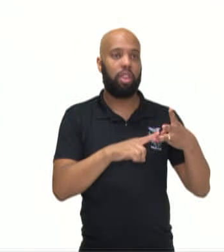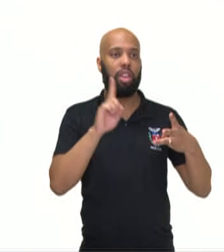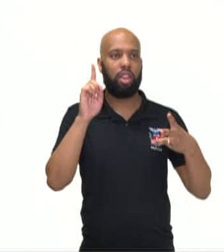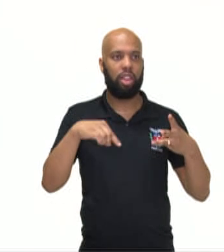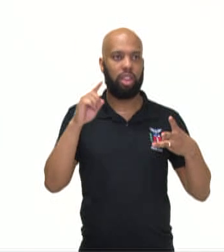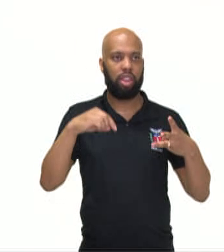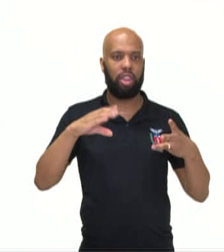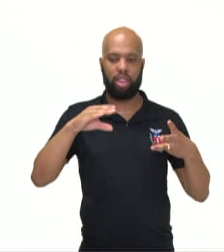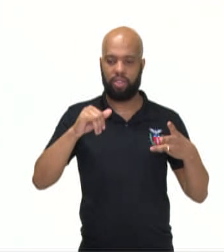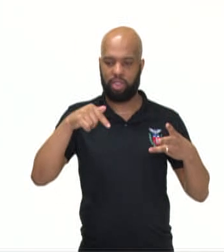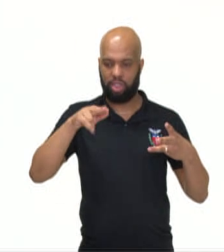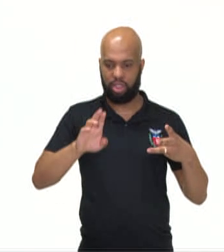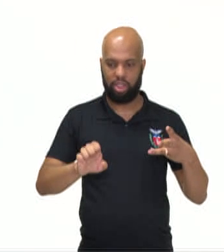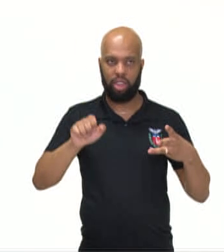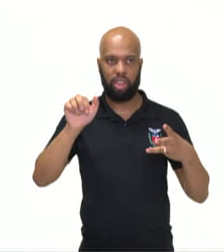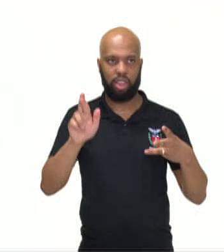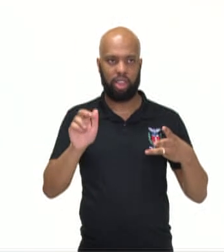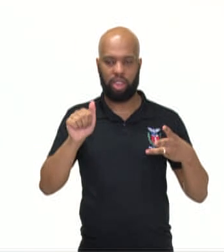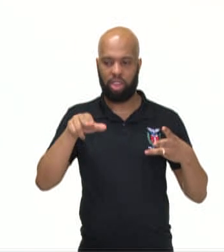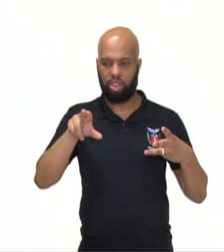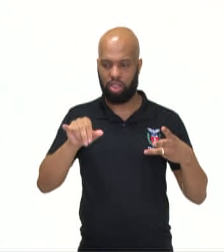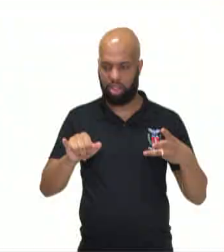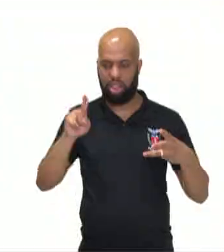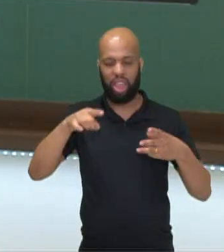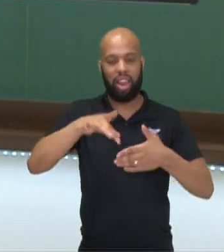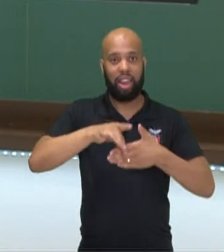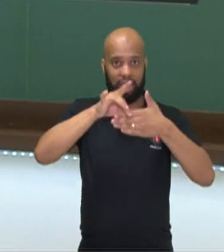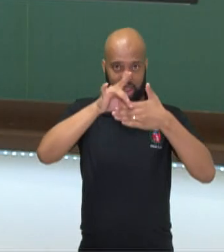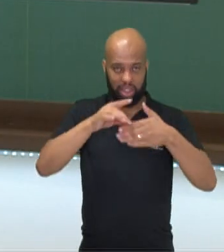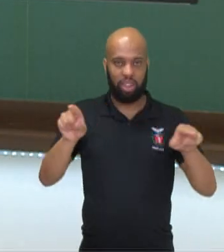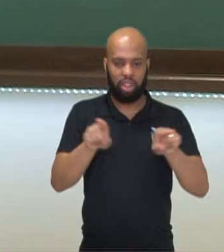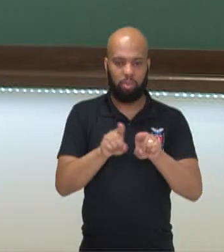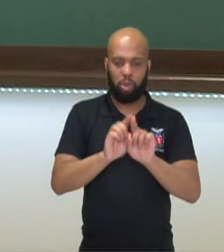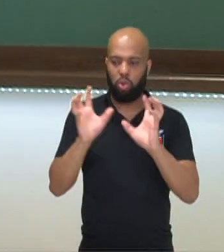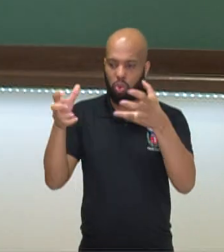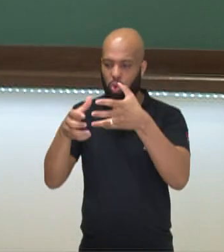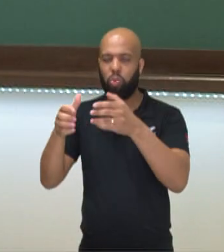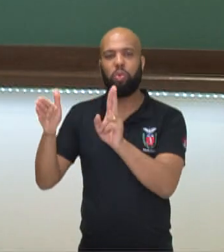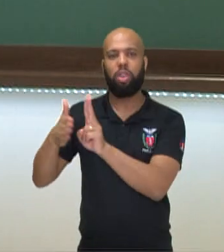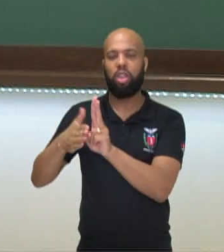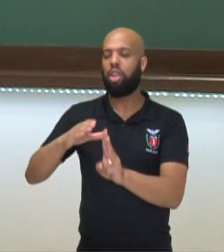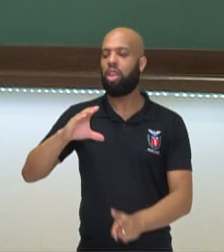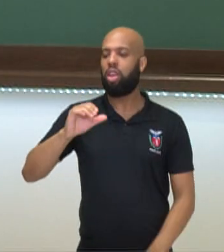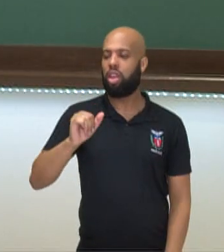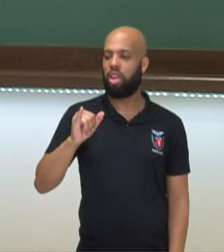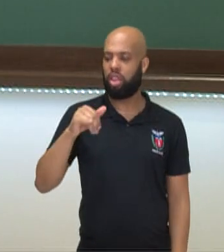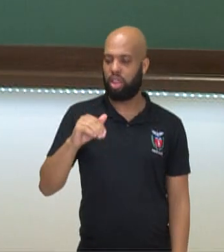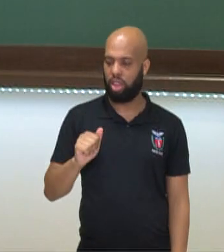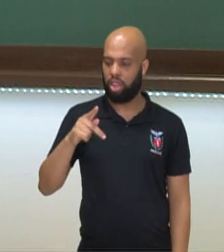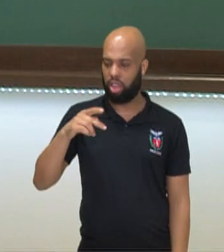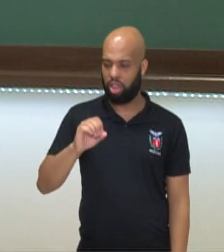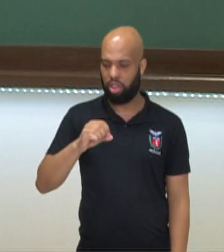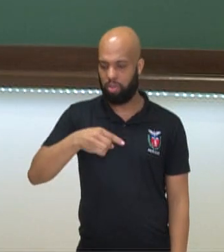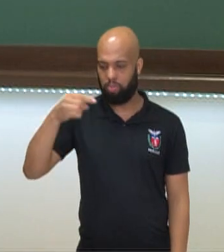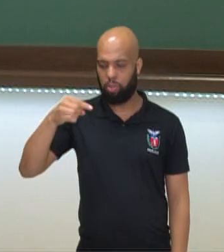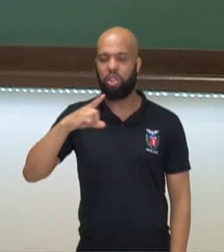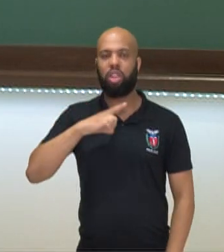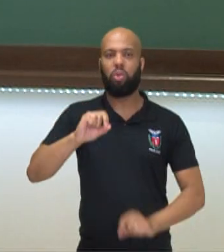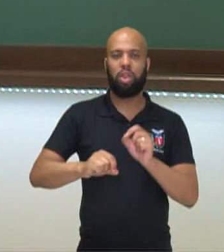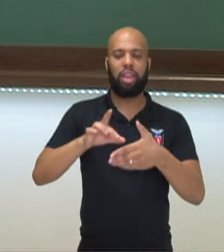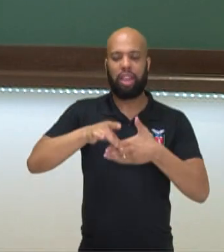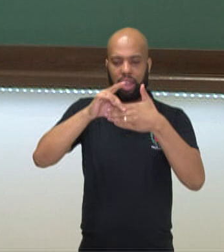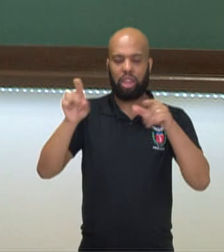direito, Cacique Raoni, líder Kayapó. Então todos aí, líderes na defesa dos direitos políticos